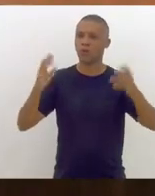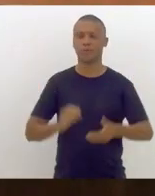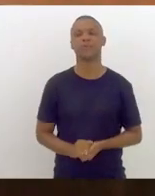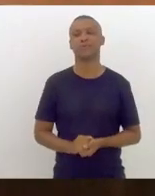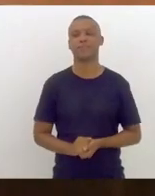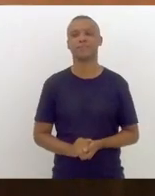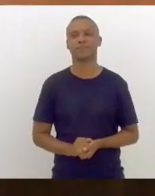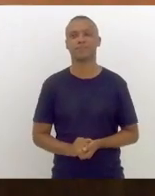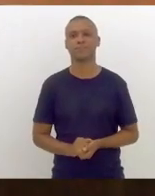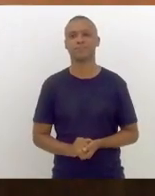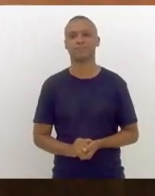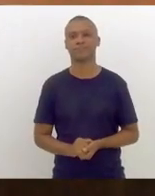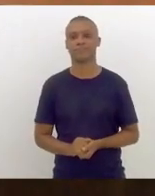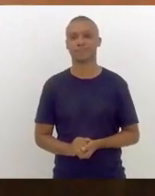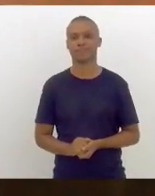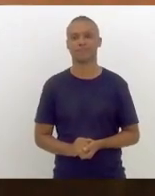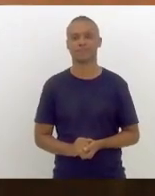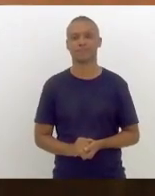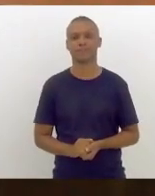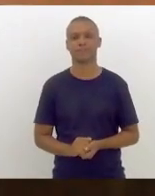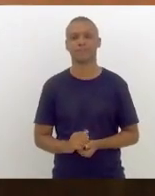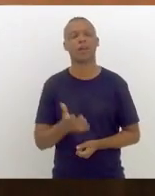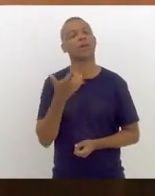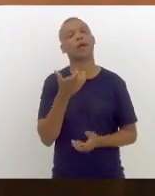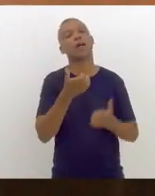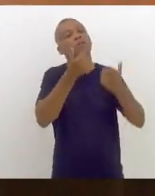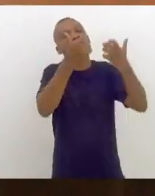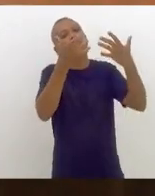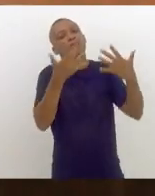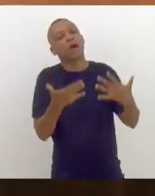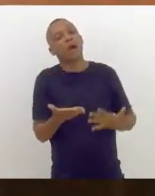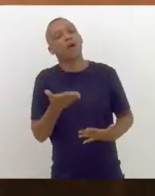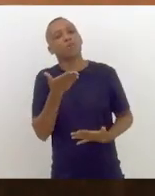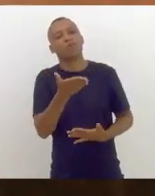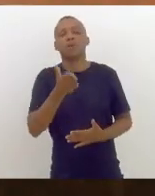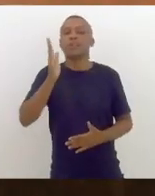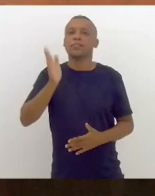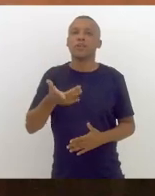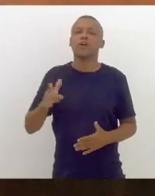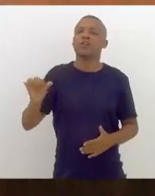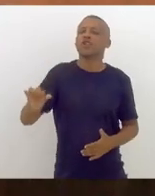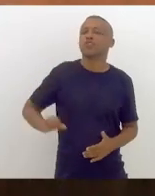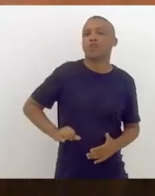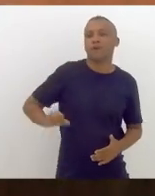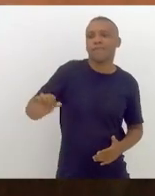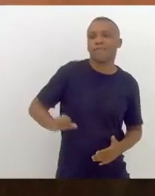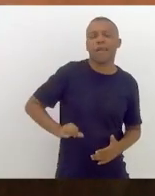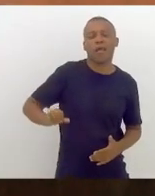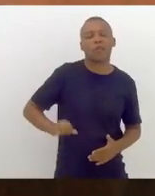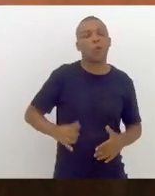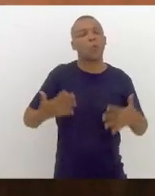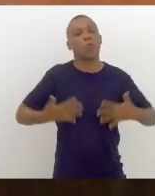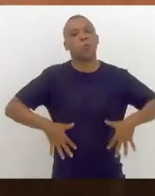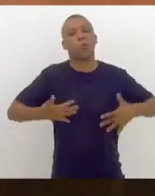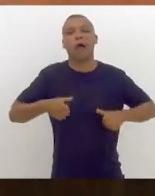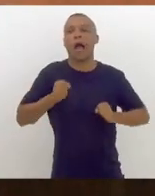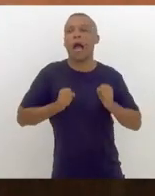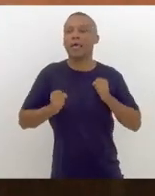beleza eu quero dizer o senhor que eu já tô sofrendo por antecipação